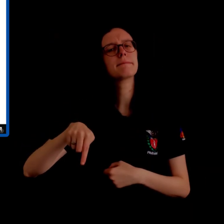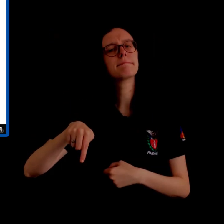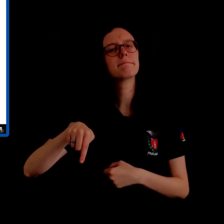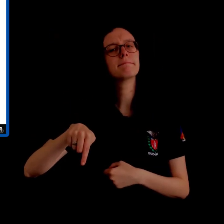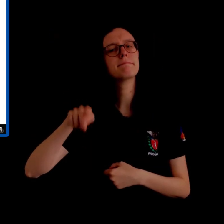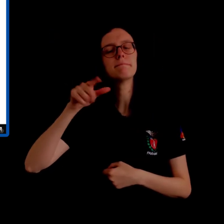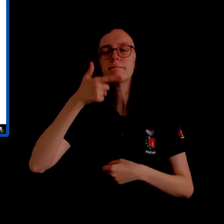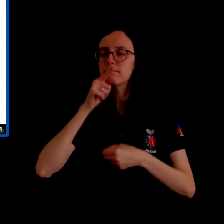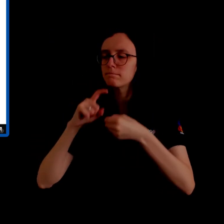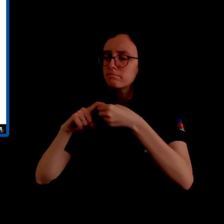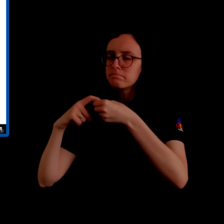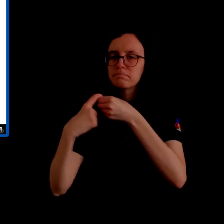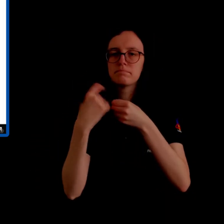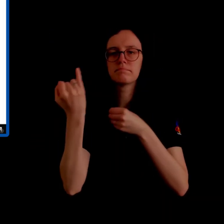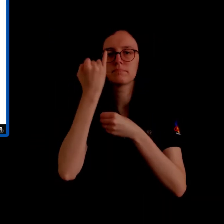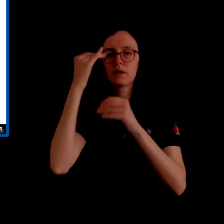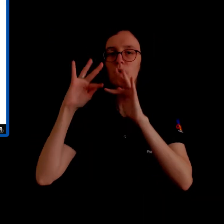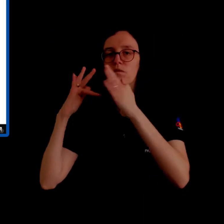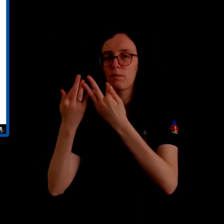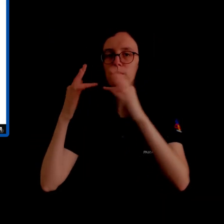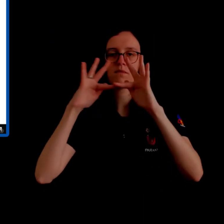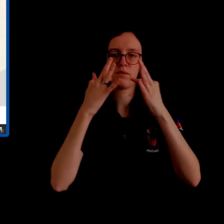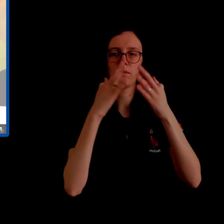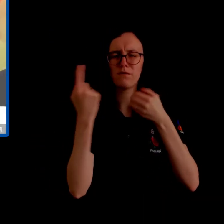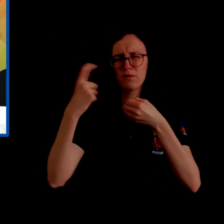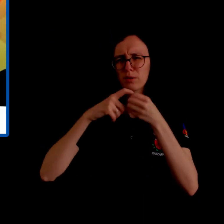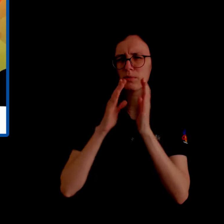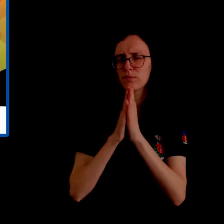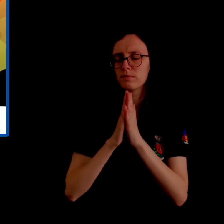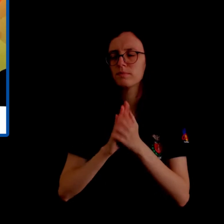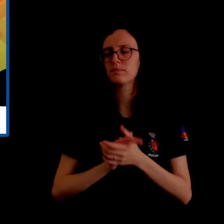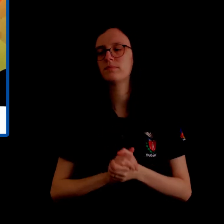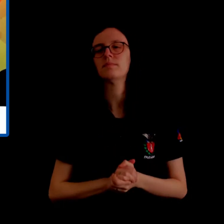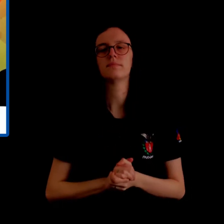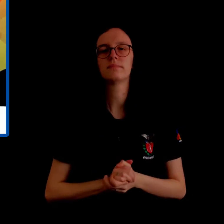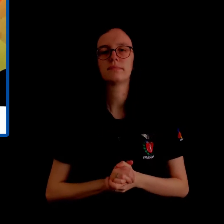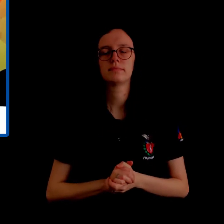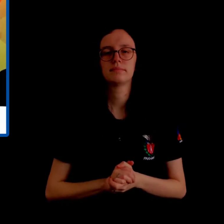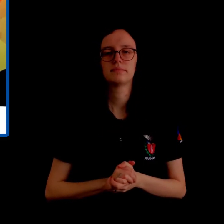ao engajamento familiar. Pode voltar aqui para mim, Homer?